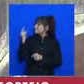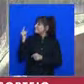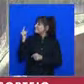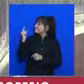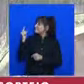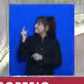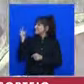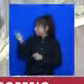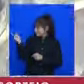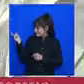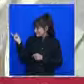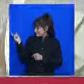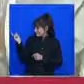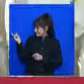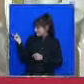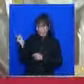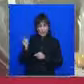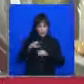Valendo!